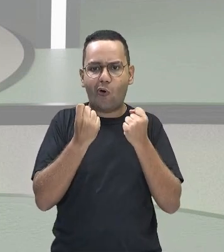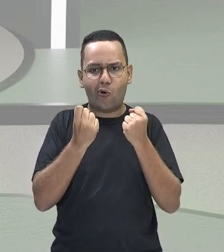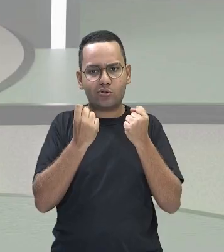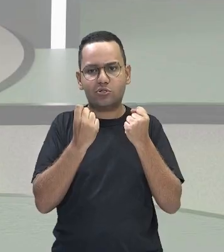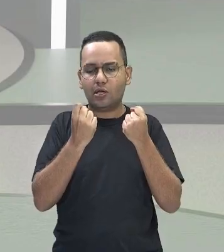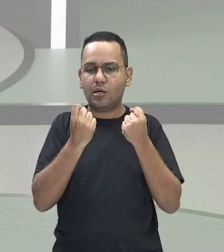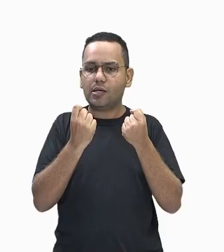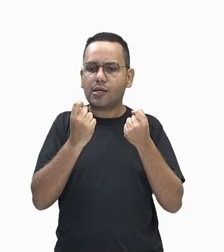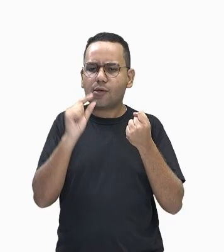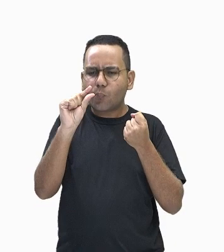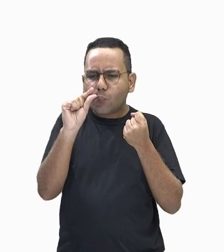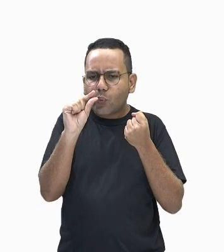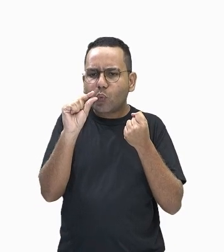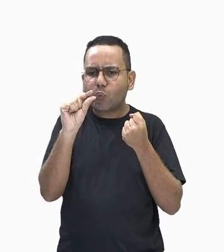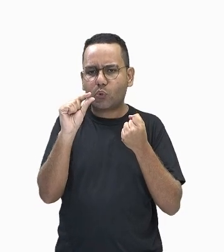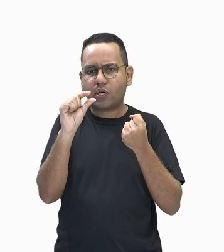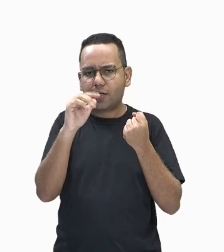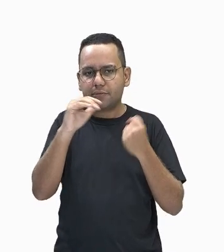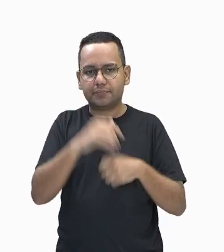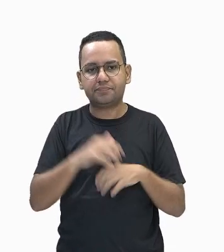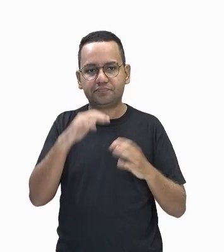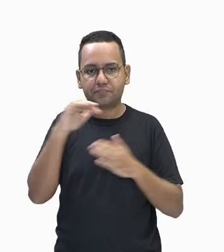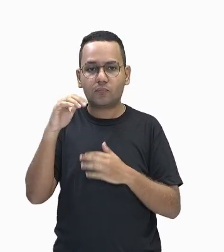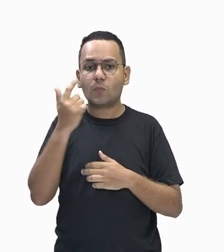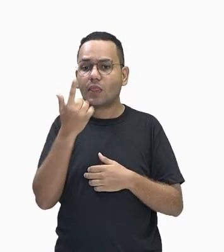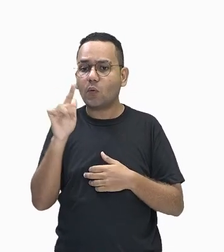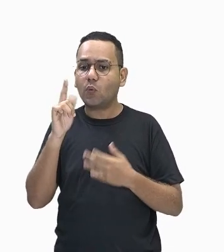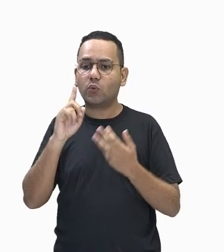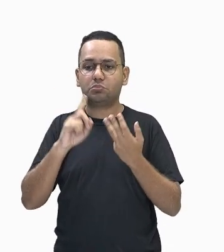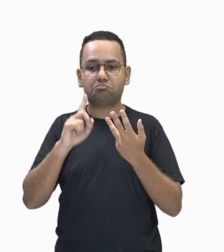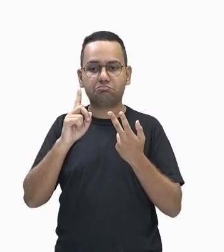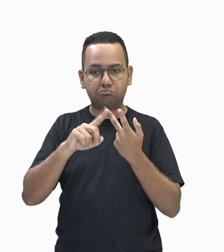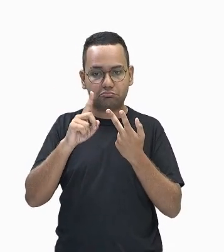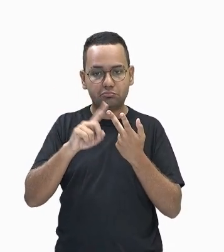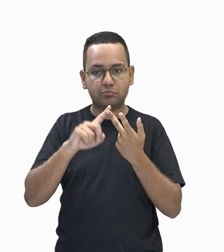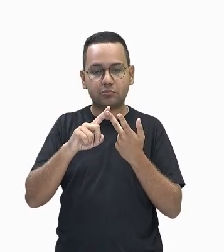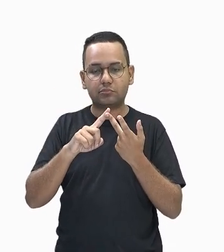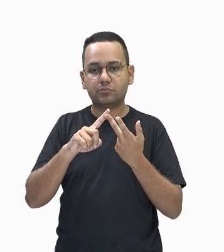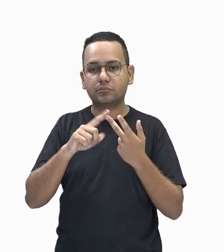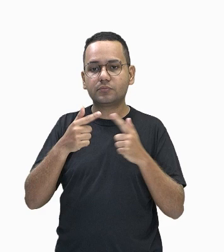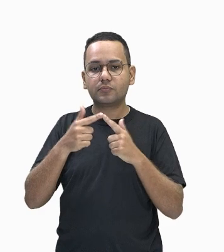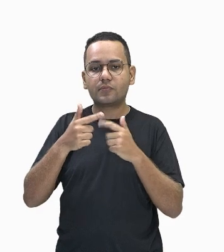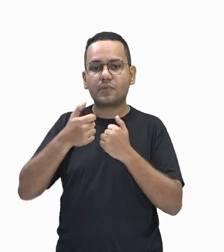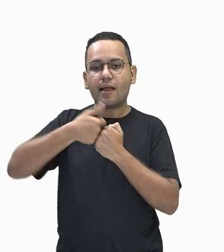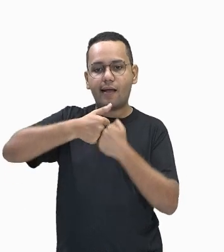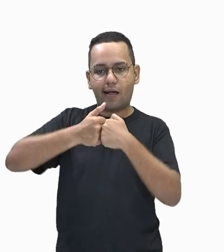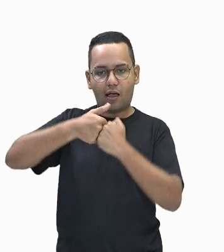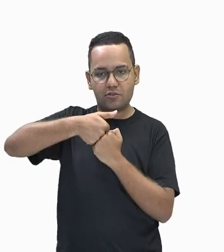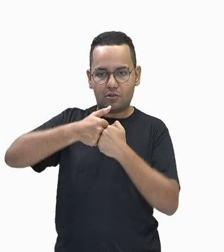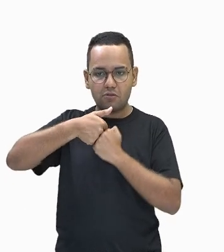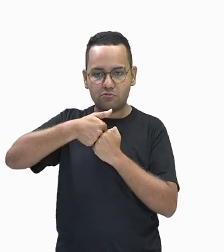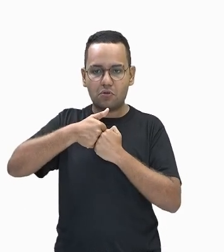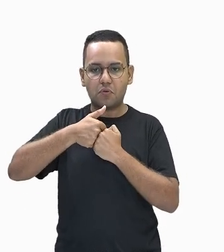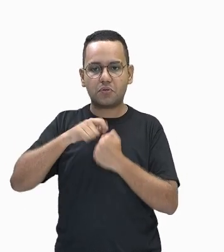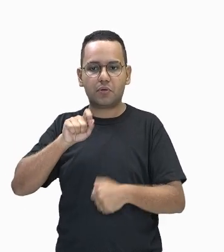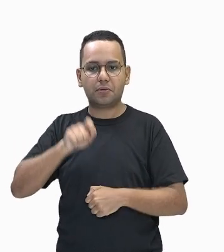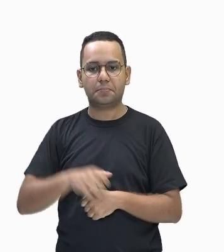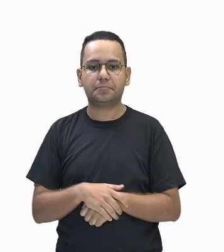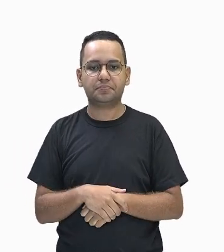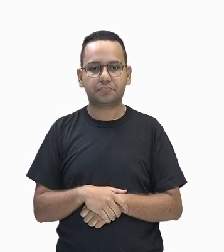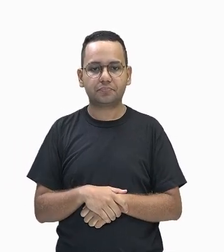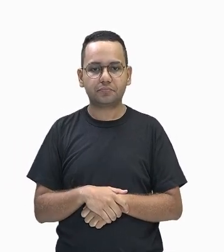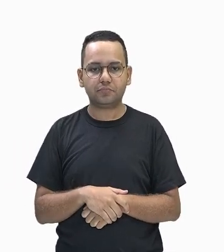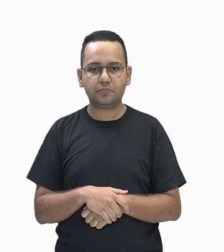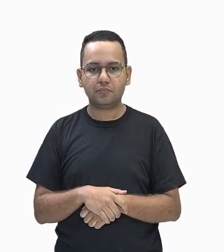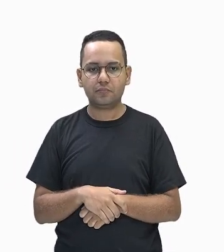menores, certo? Tecido conjuntivo cartilaginoso, próximo tipo de tecido, né, que a gente traz para vocês, é um tipo de